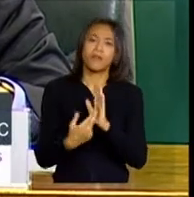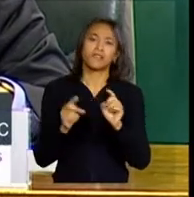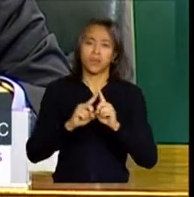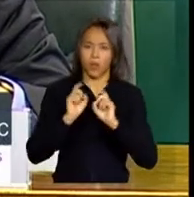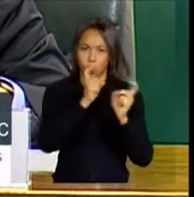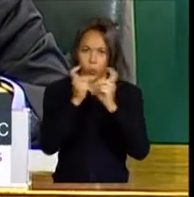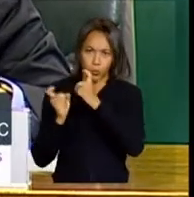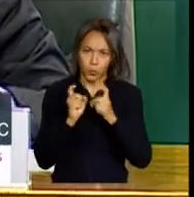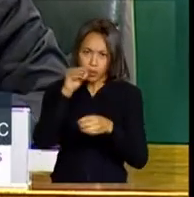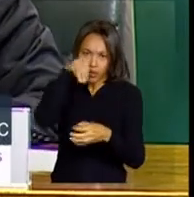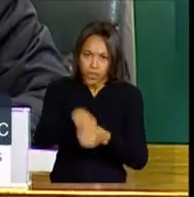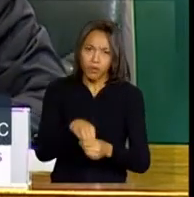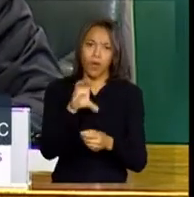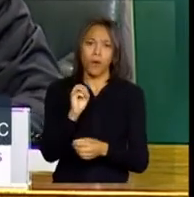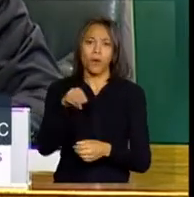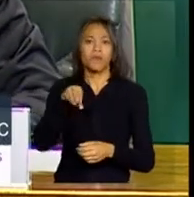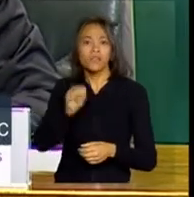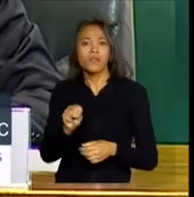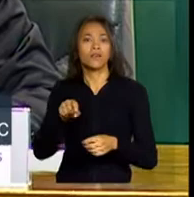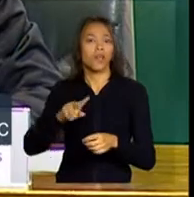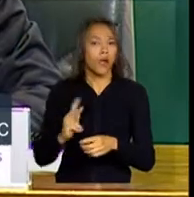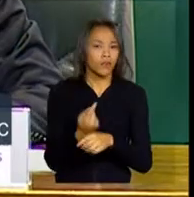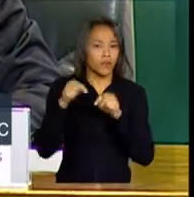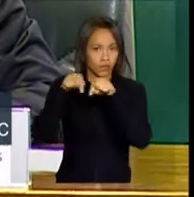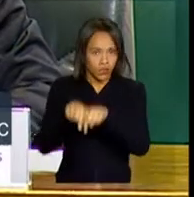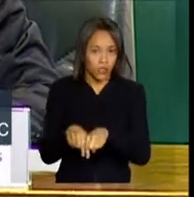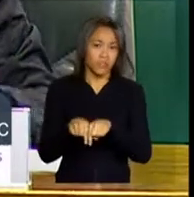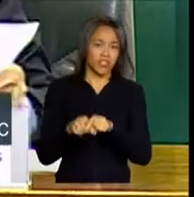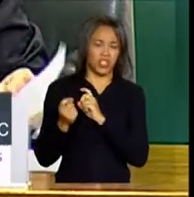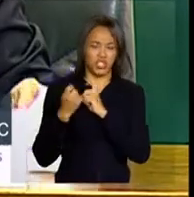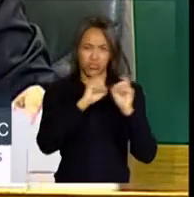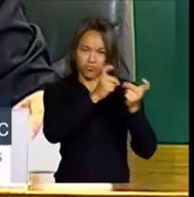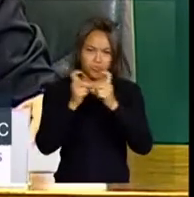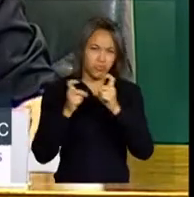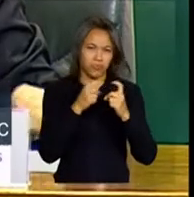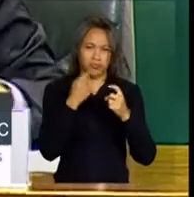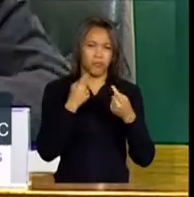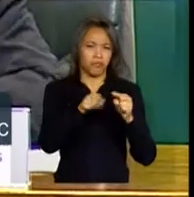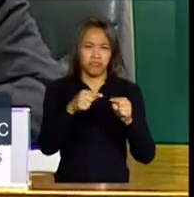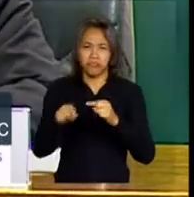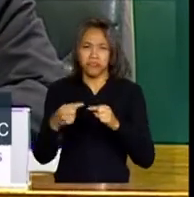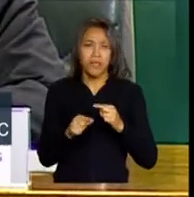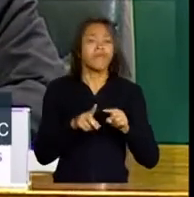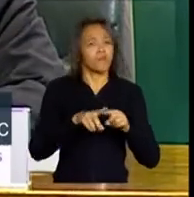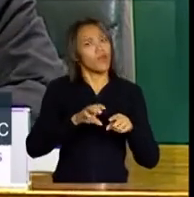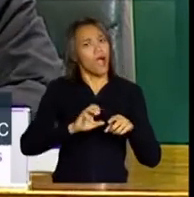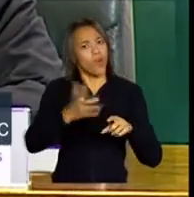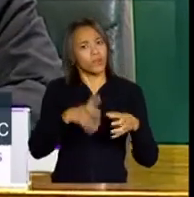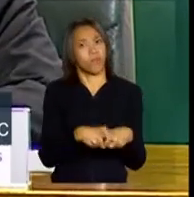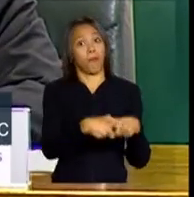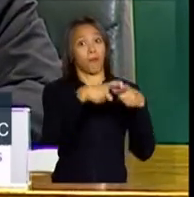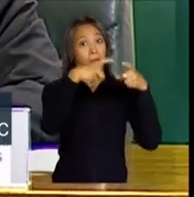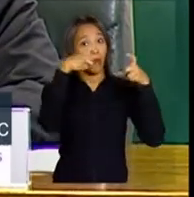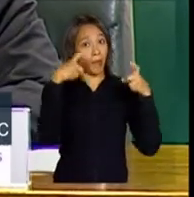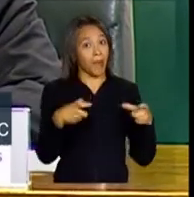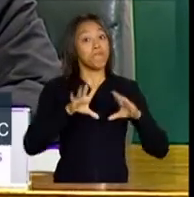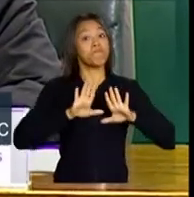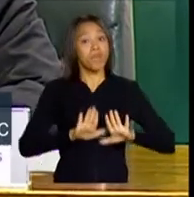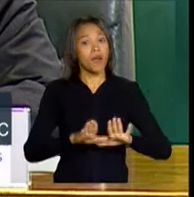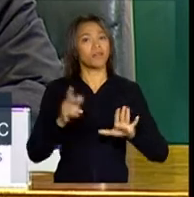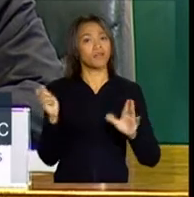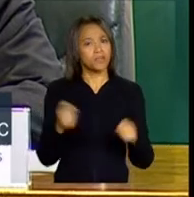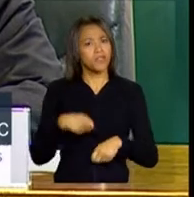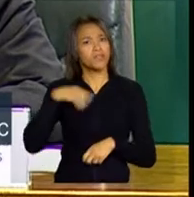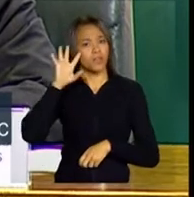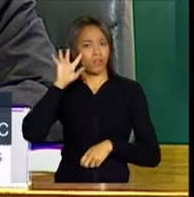controversas da OMC é o que assegura que divergências bilaterais mesmo de grande magnitude sejam efetivamente resolvidas